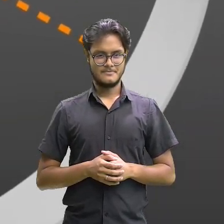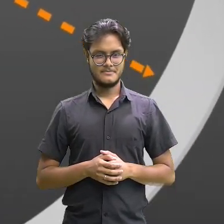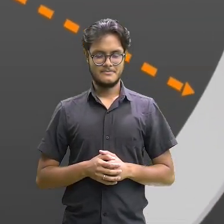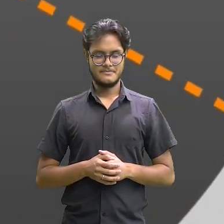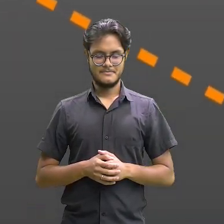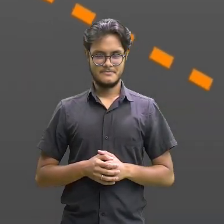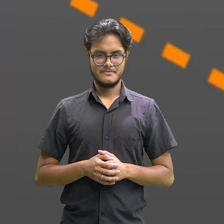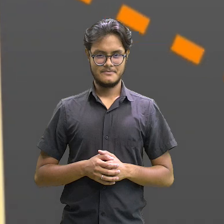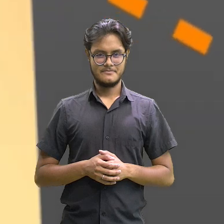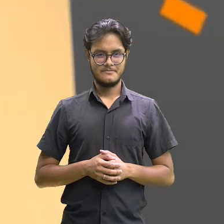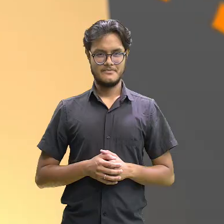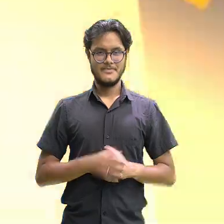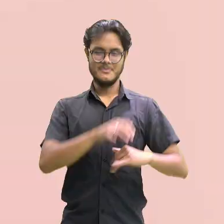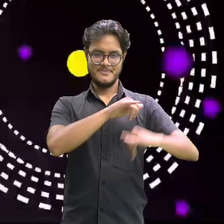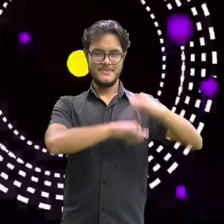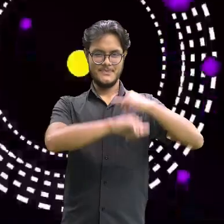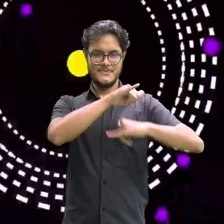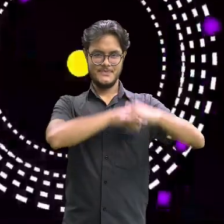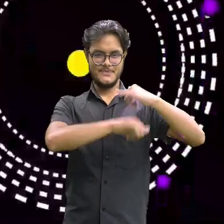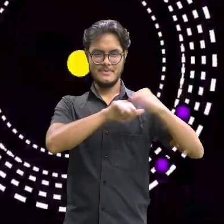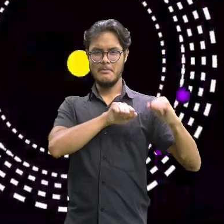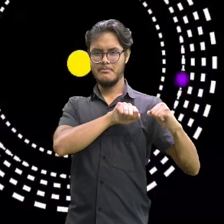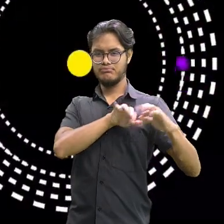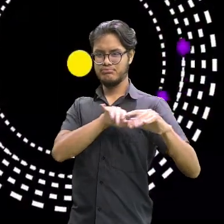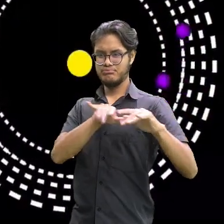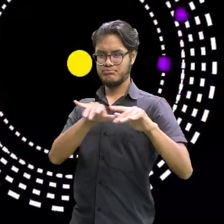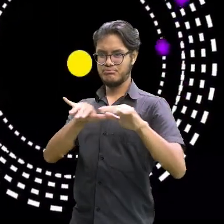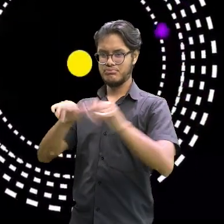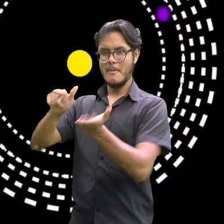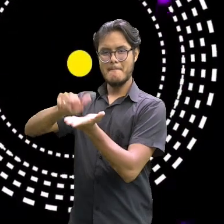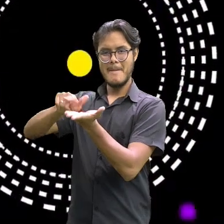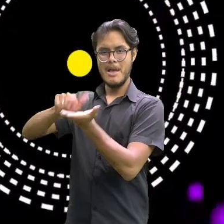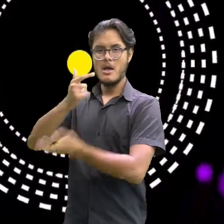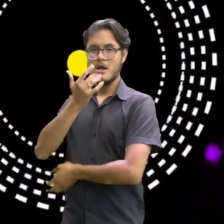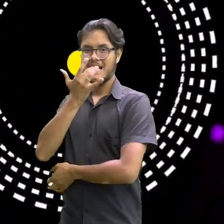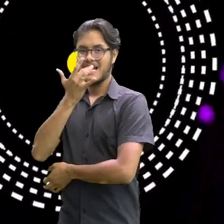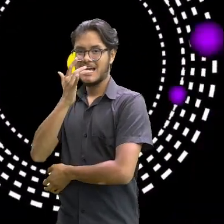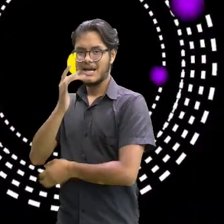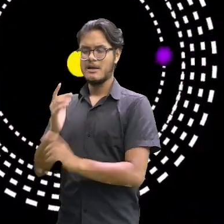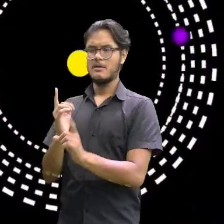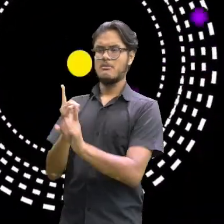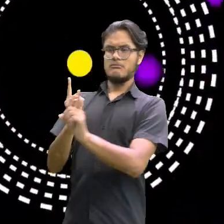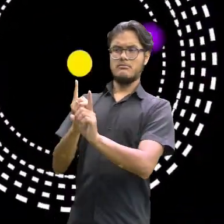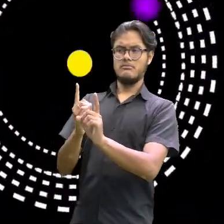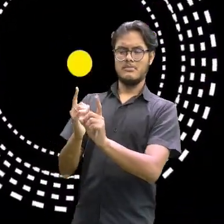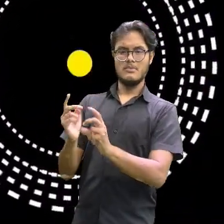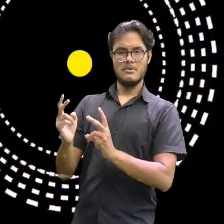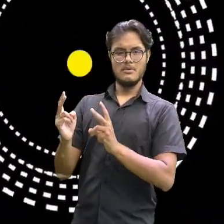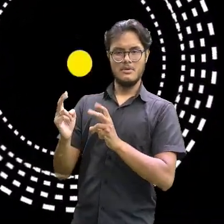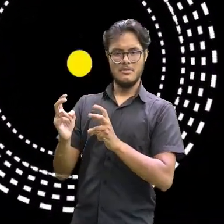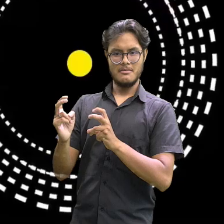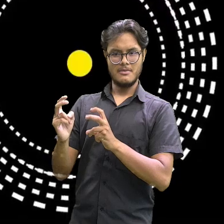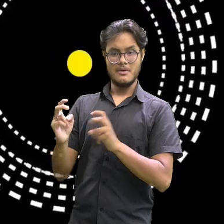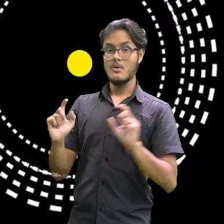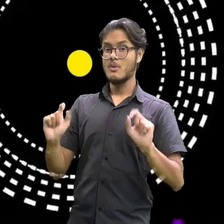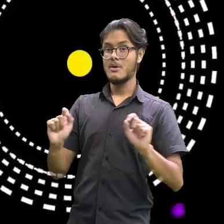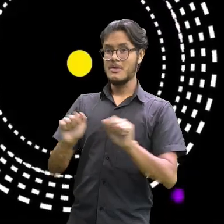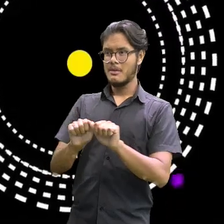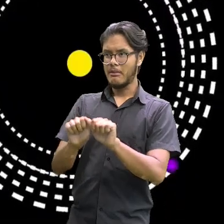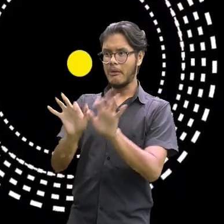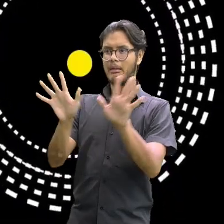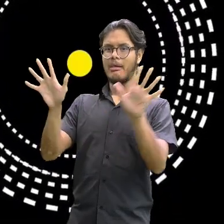radioativo, emitia uma luz, essa luz batia na folha de ouro e ele notou que, ao passar pela folha de ouro,